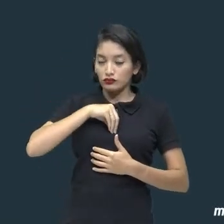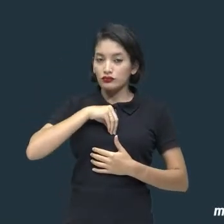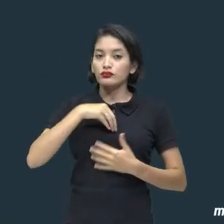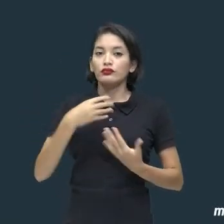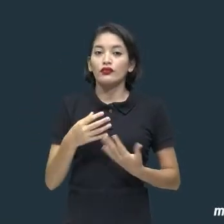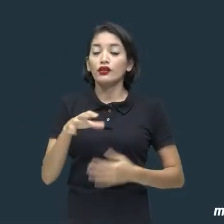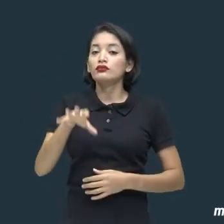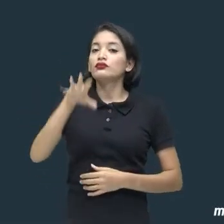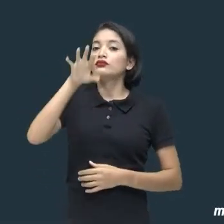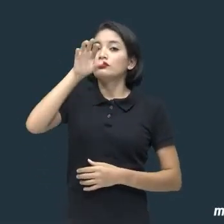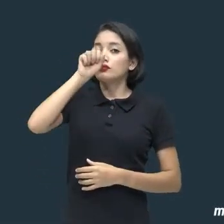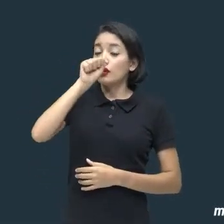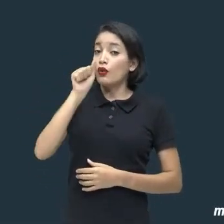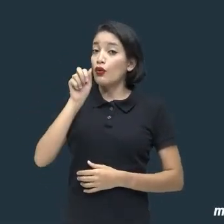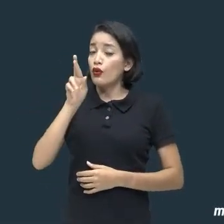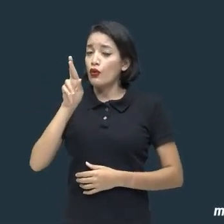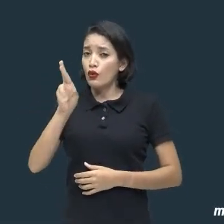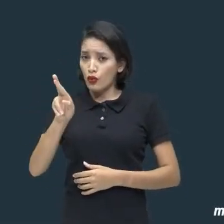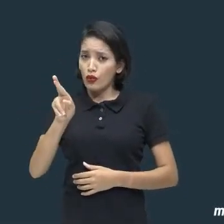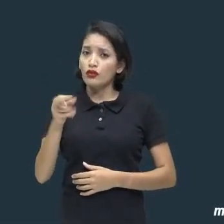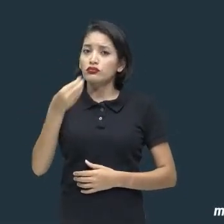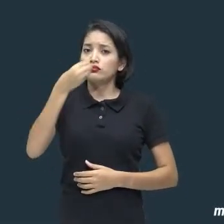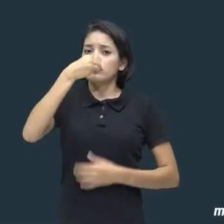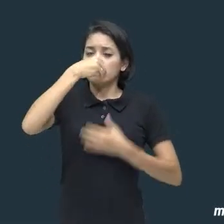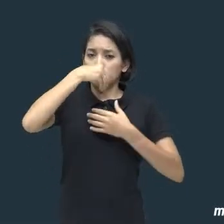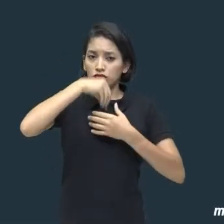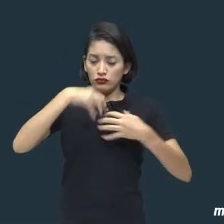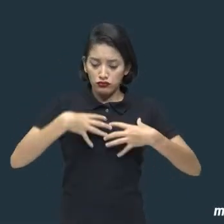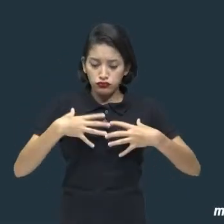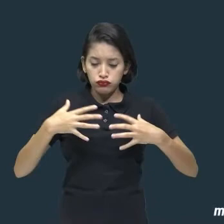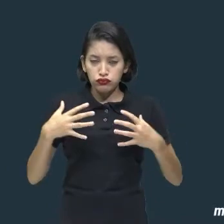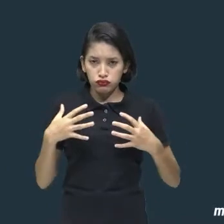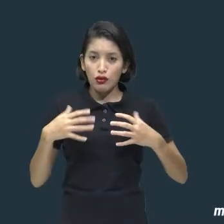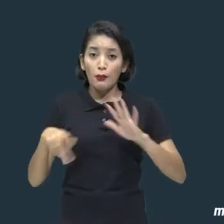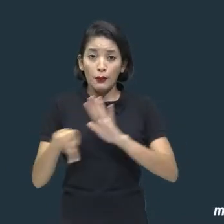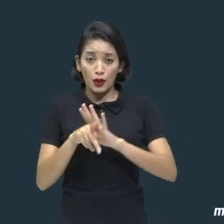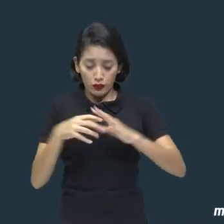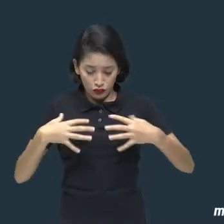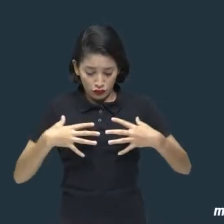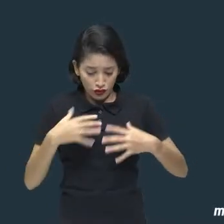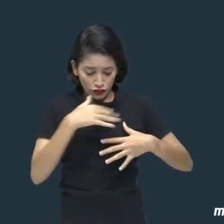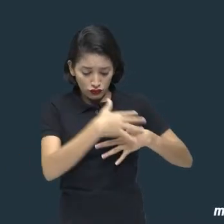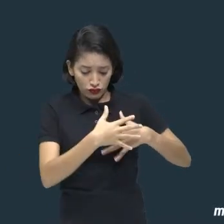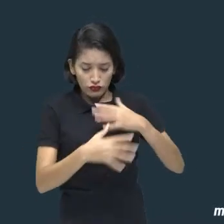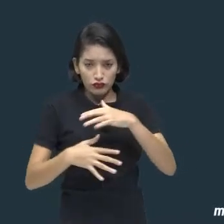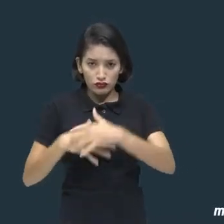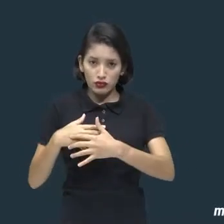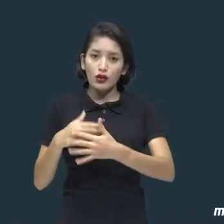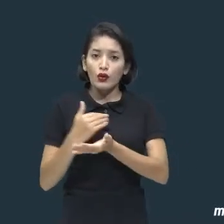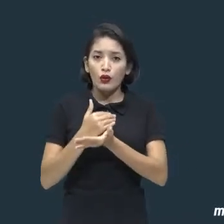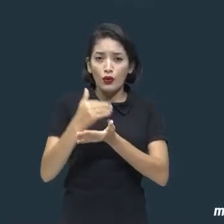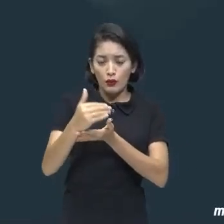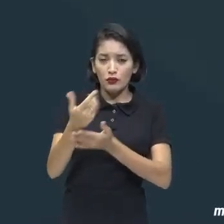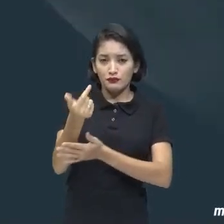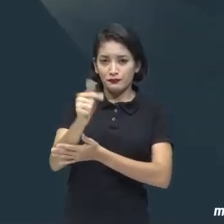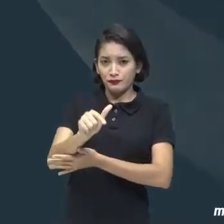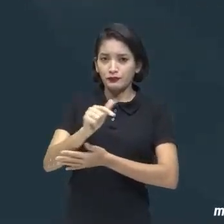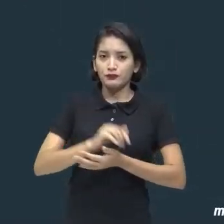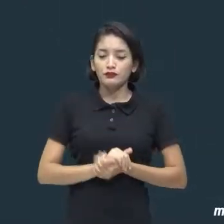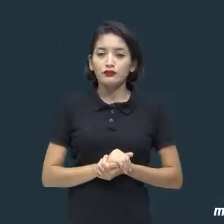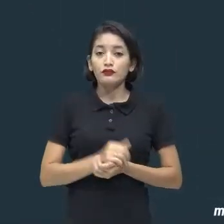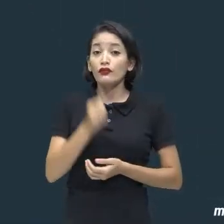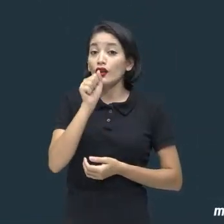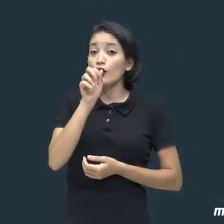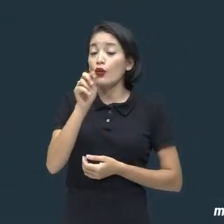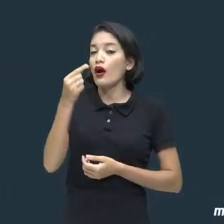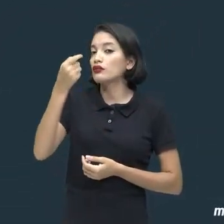Durante a expiração, o ar é expelido dos pulmões devido à diminuição da cavidade torácica, que volta ao estado inicial. O ar